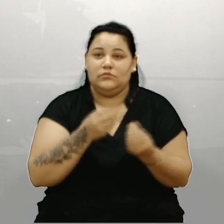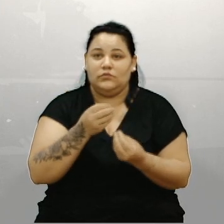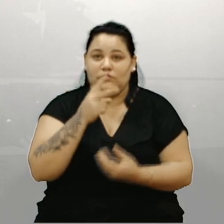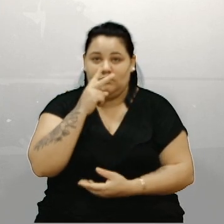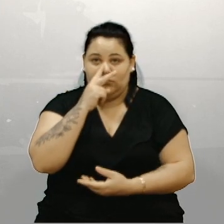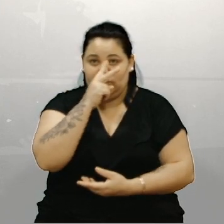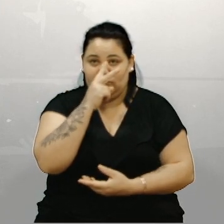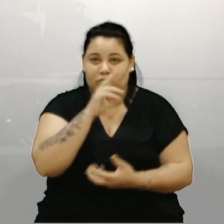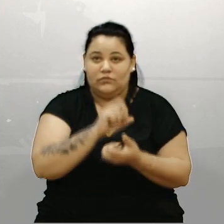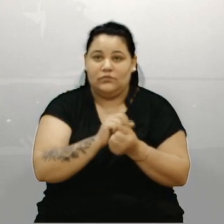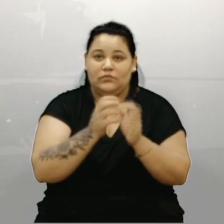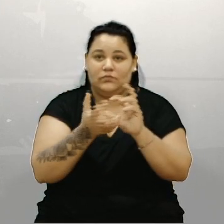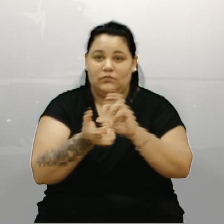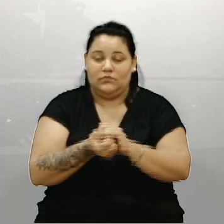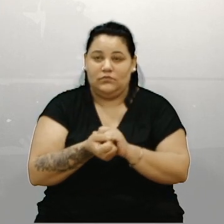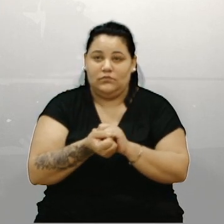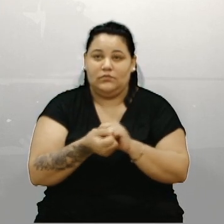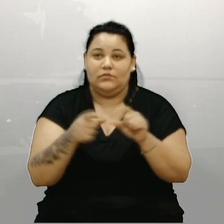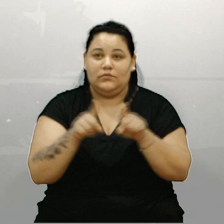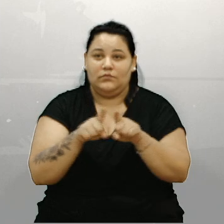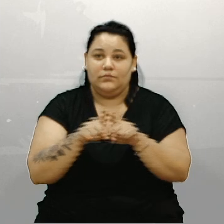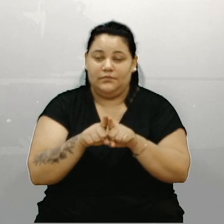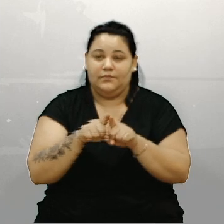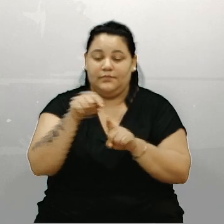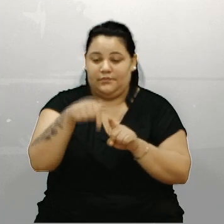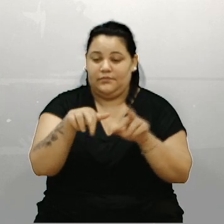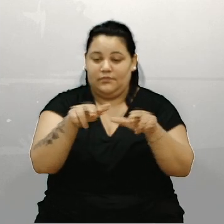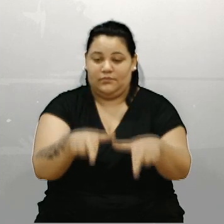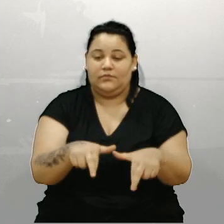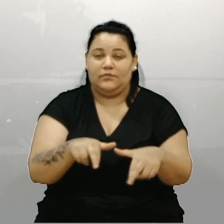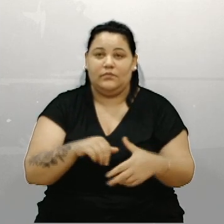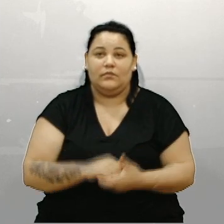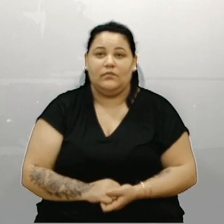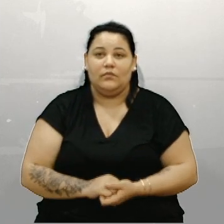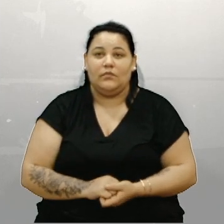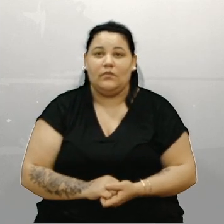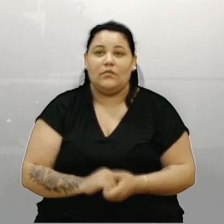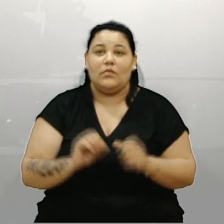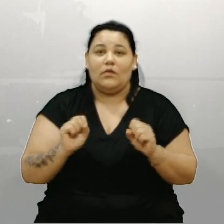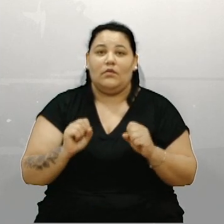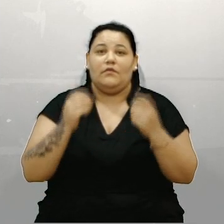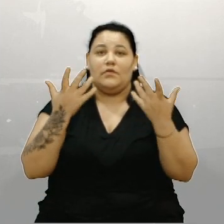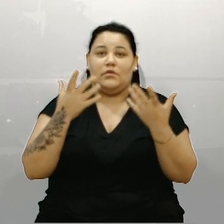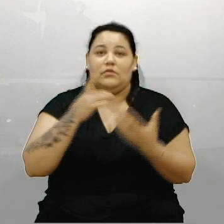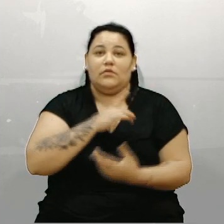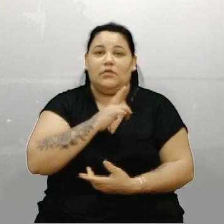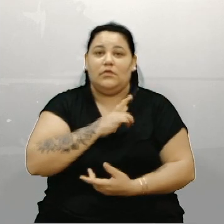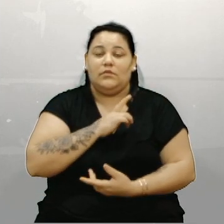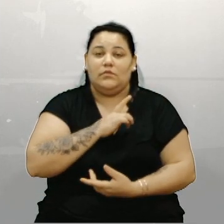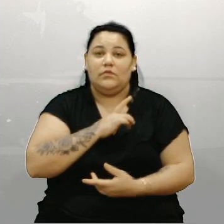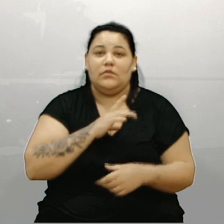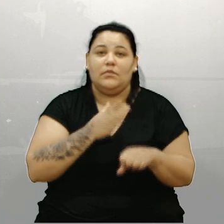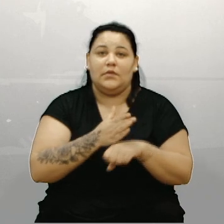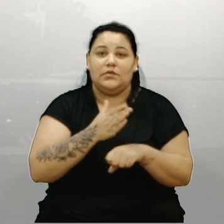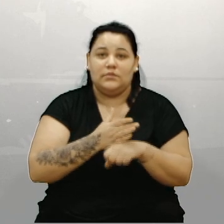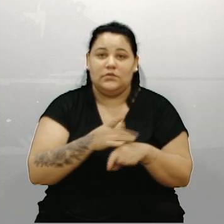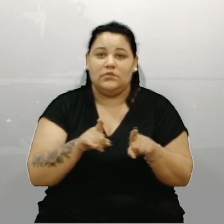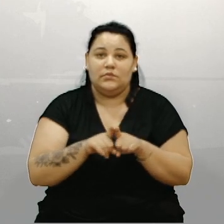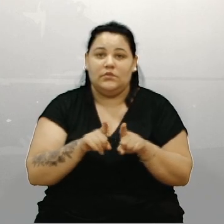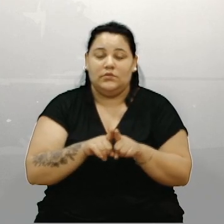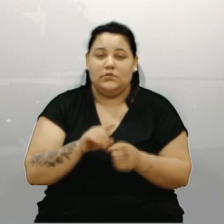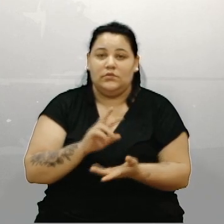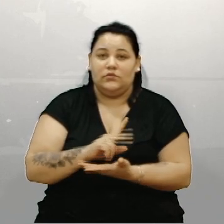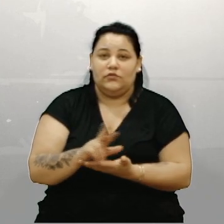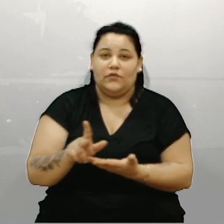o artesanato da nossa região. O evento ele contou com a participação de